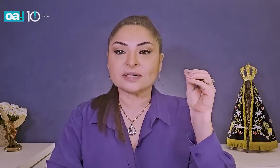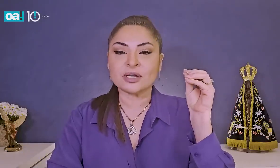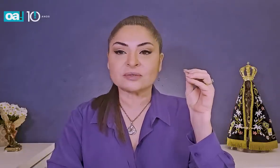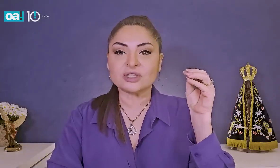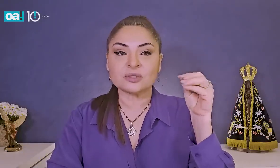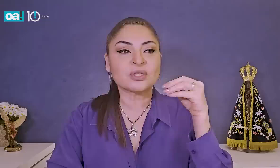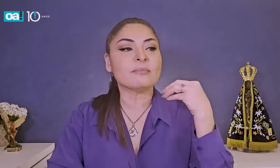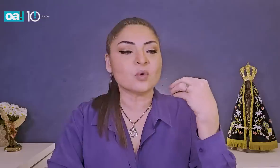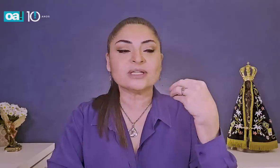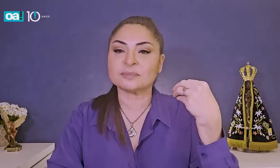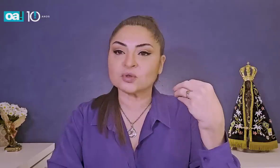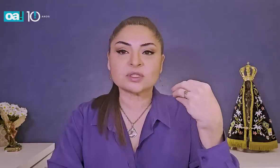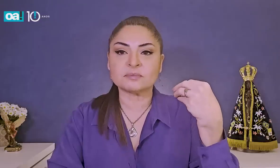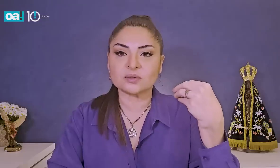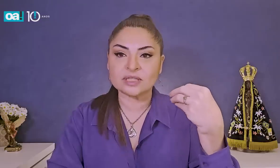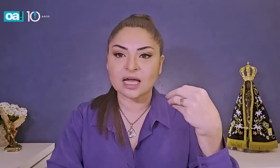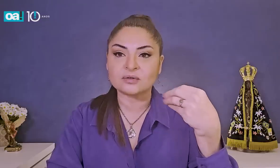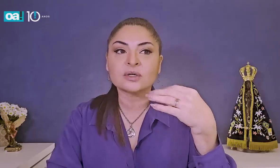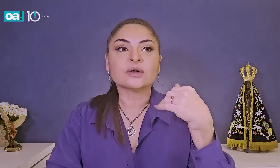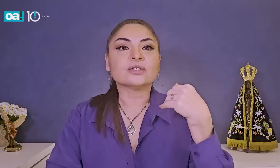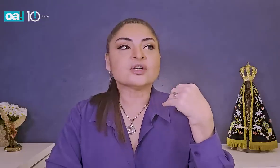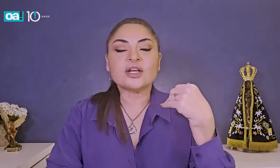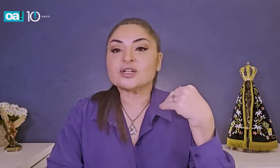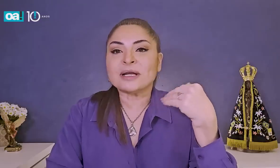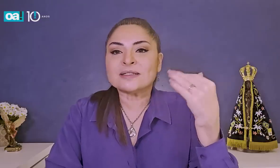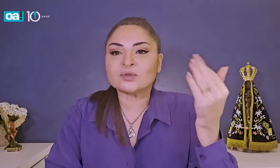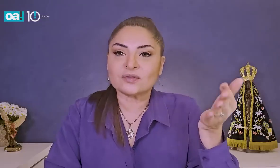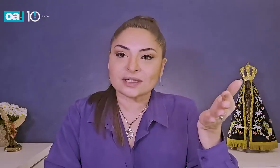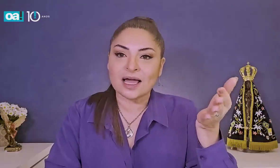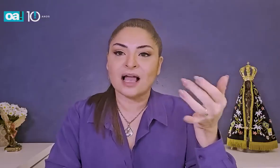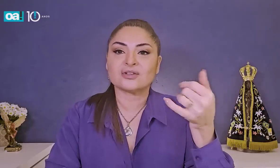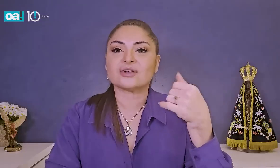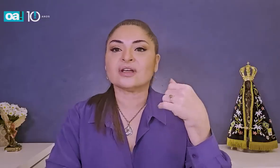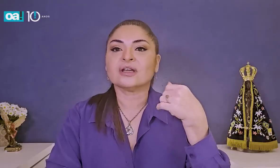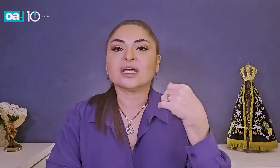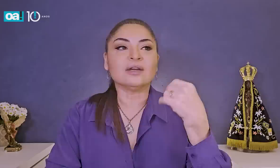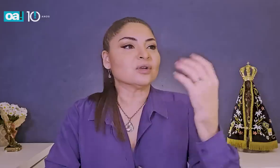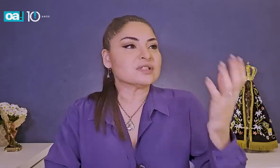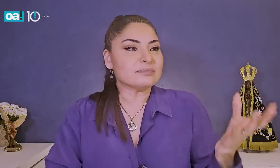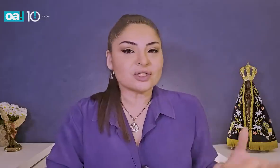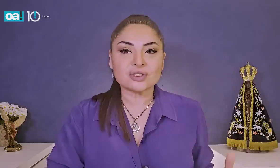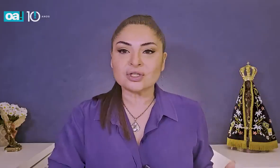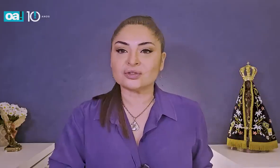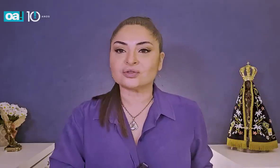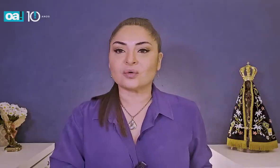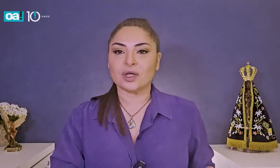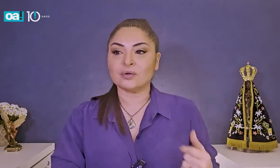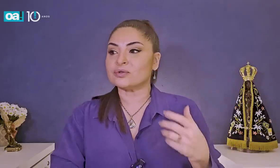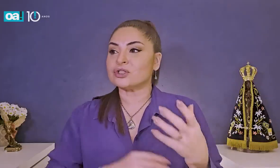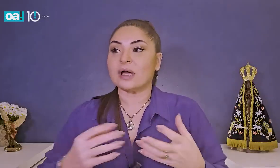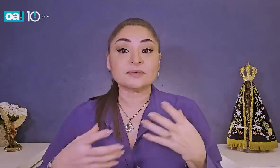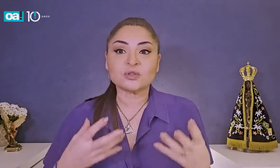vou trazer aqui para desmentir porque muitas pessoas me perguntaram: gente, mas isso é verdade? Eu não sabia